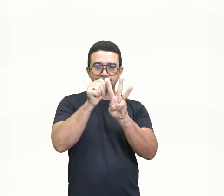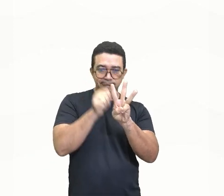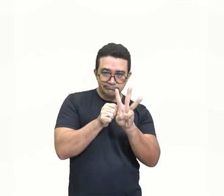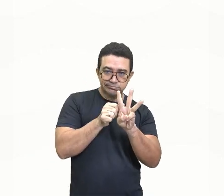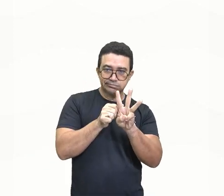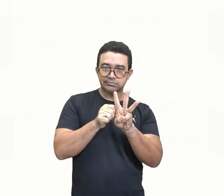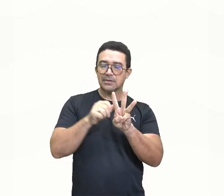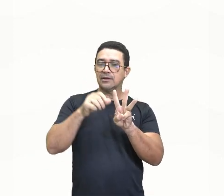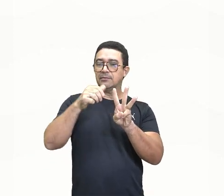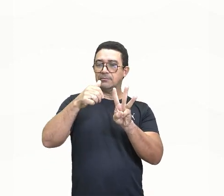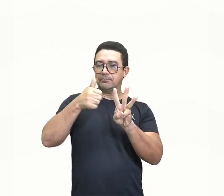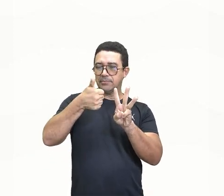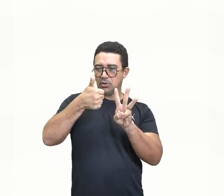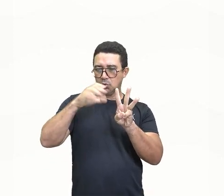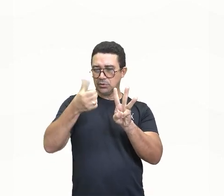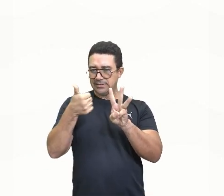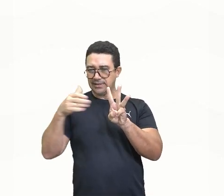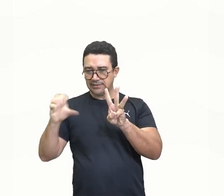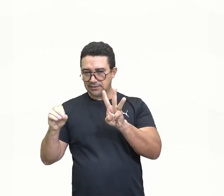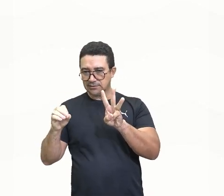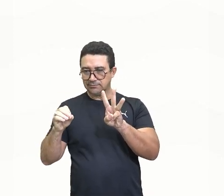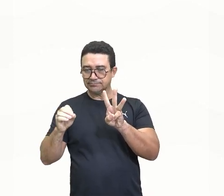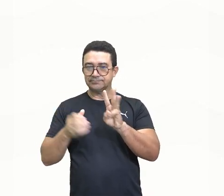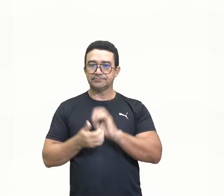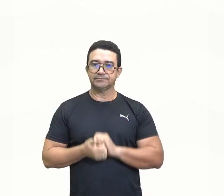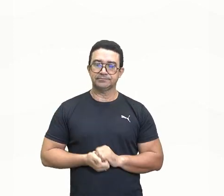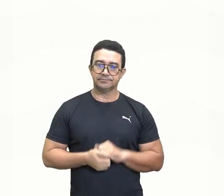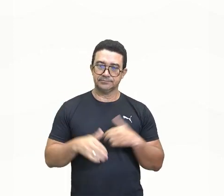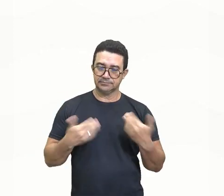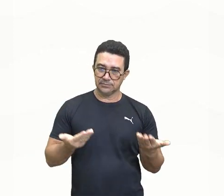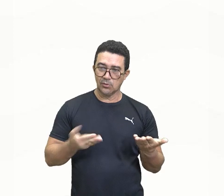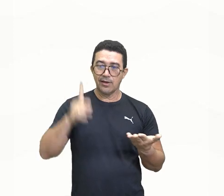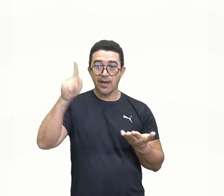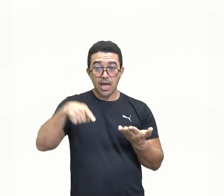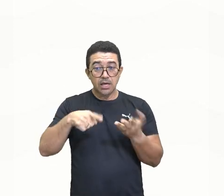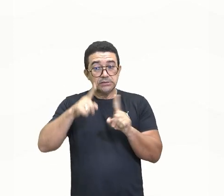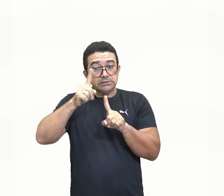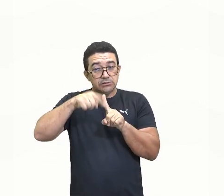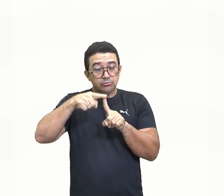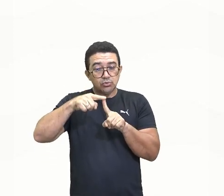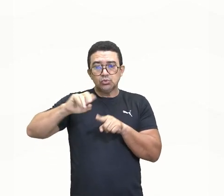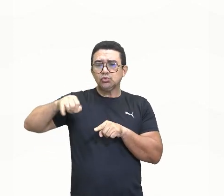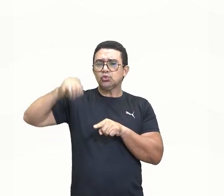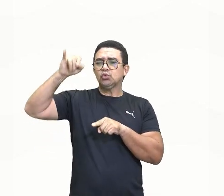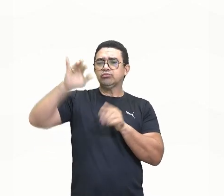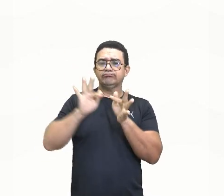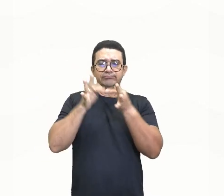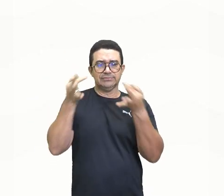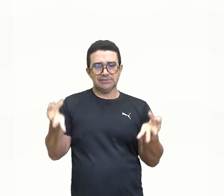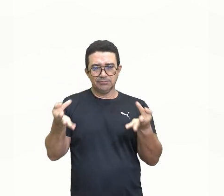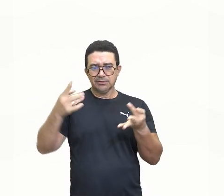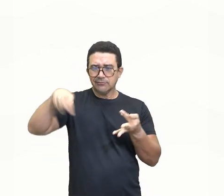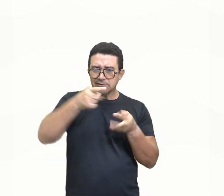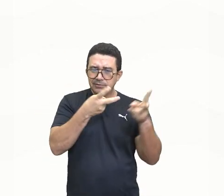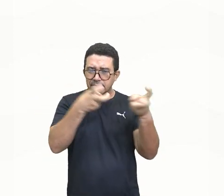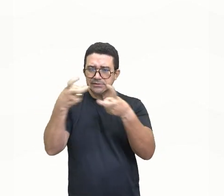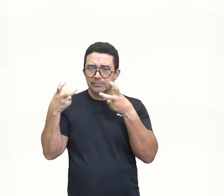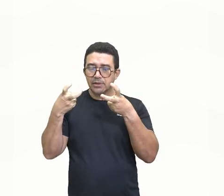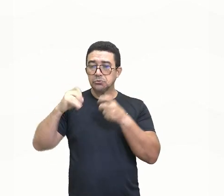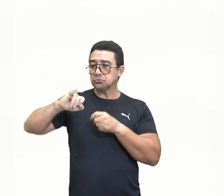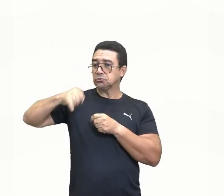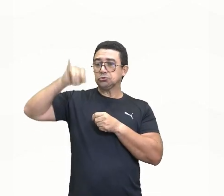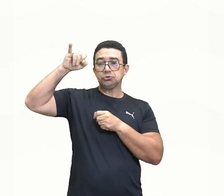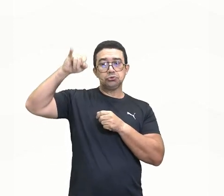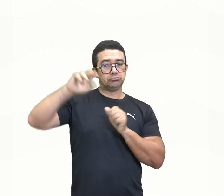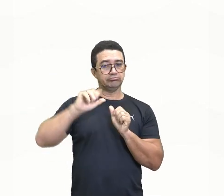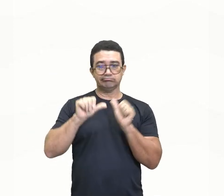ficar 1.060. Então, esse é o tipo de juros simples. Vocês perceberam que os juros não